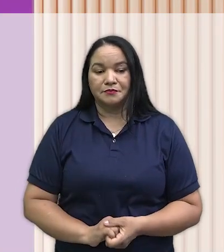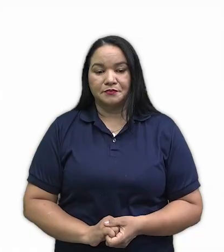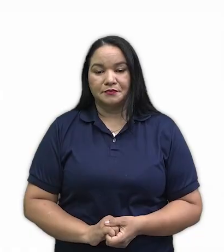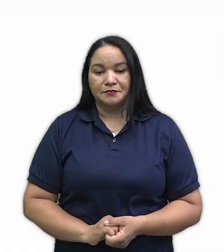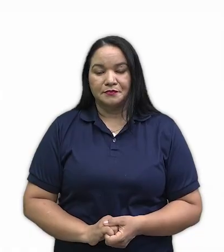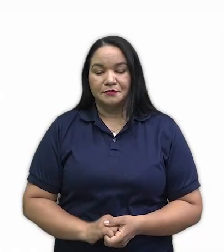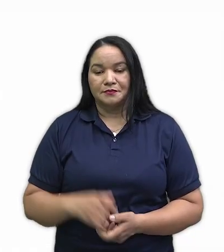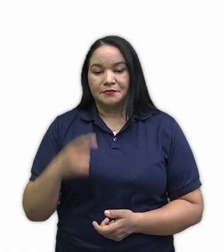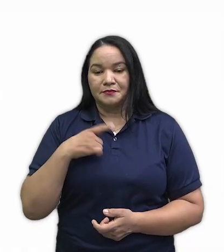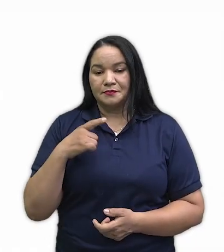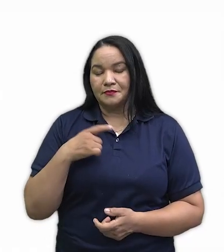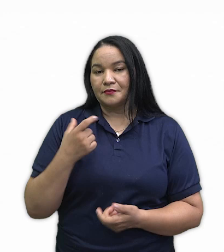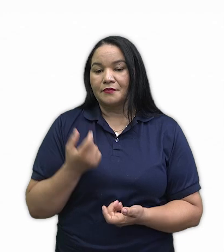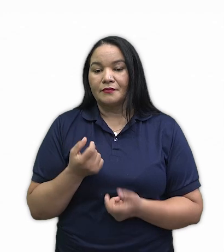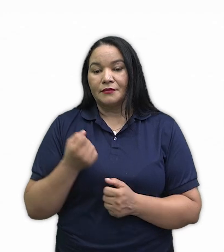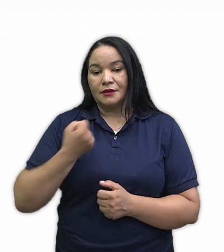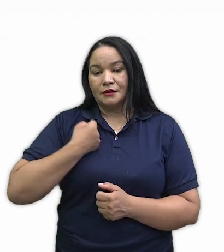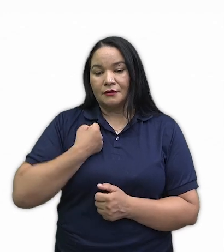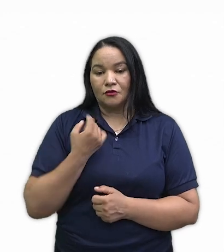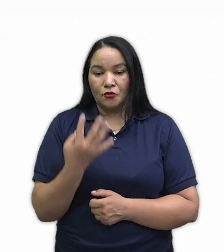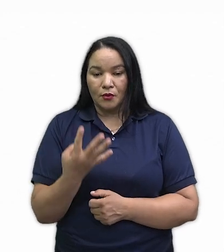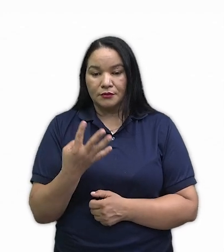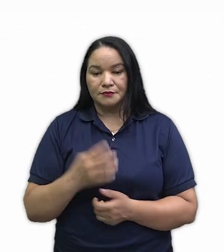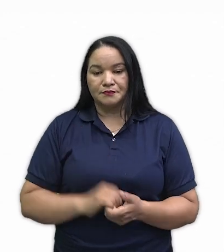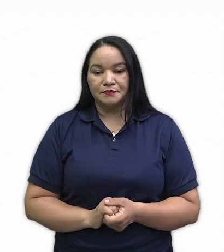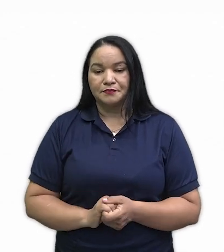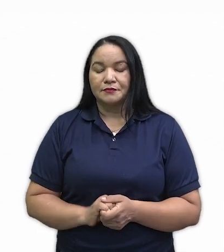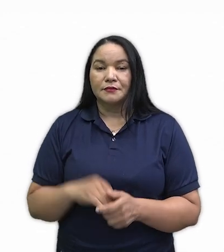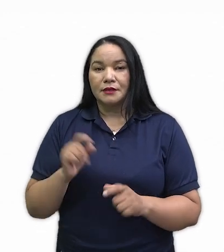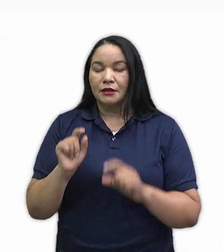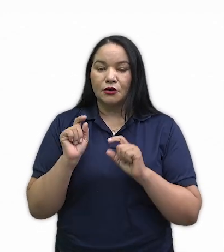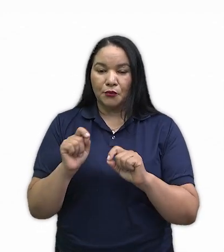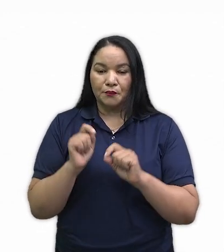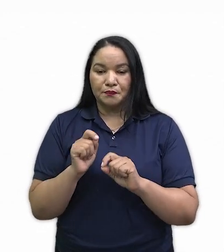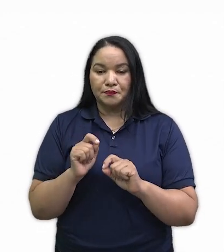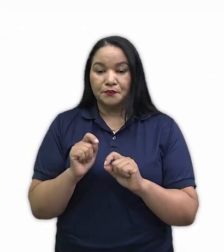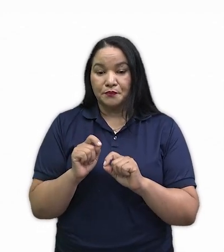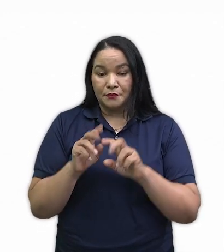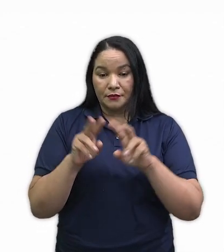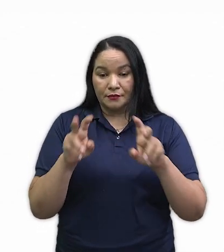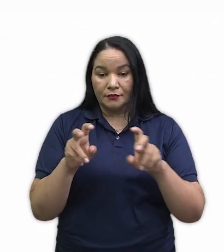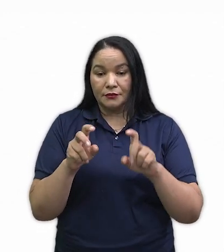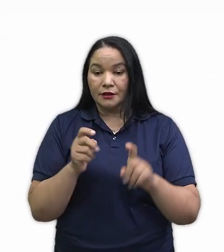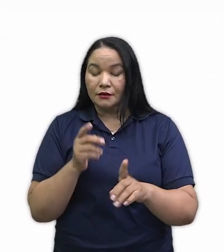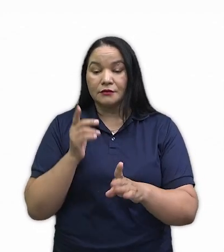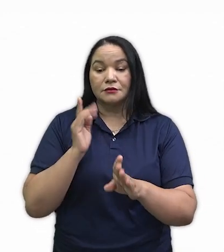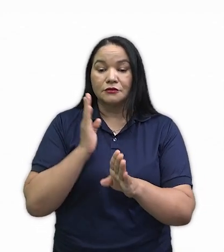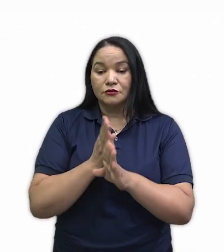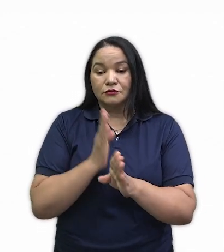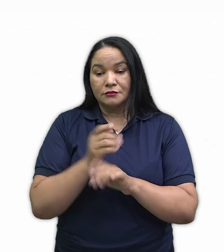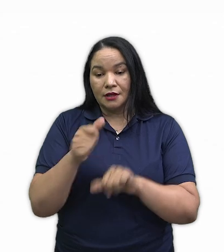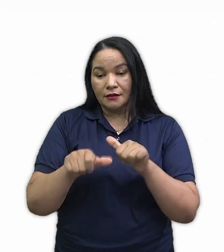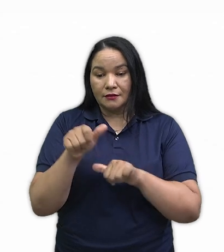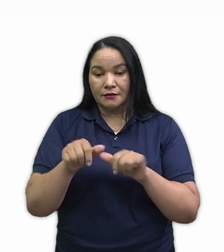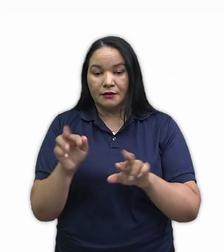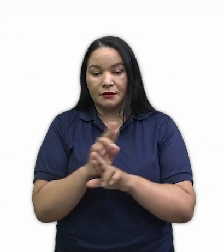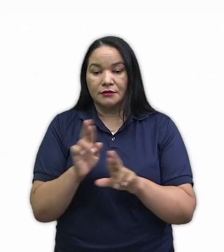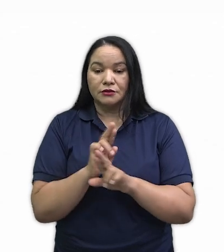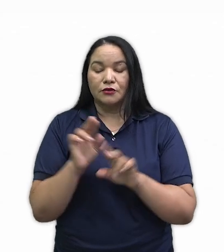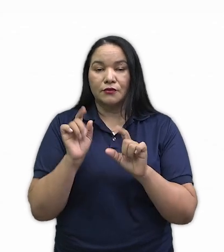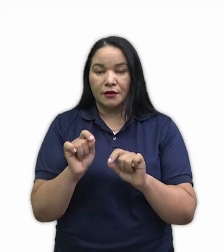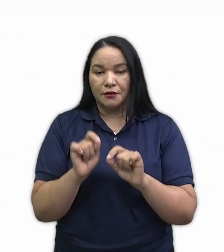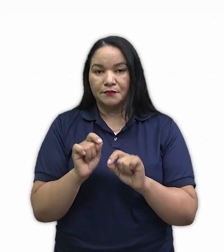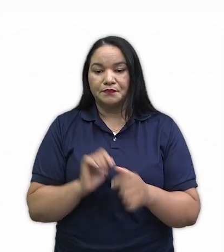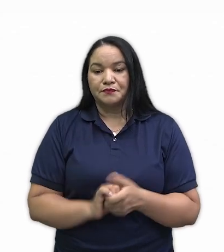aula. Nós temos aqui então aula de número 4, objeto de conhecimento, identificação e análise das relações